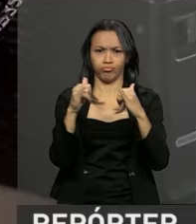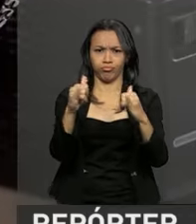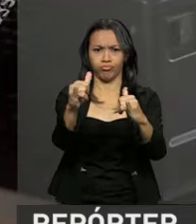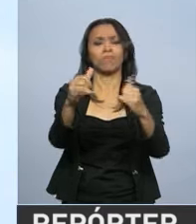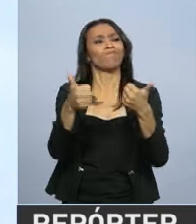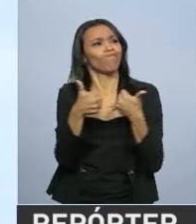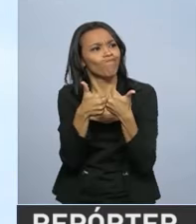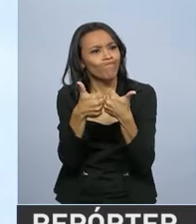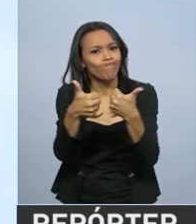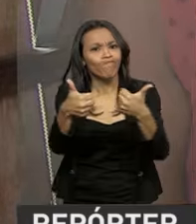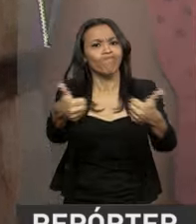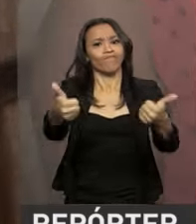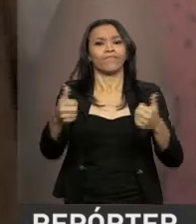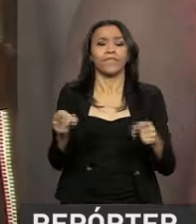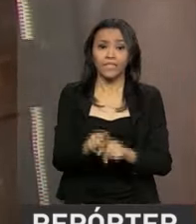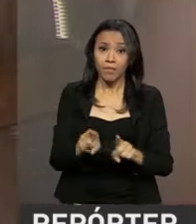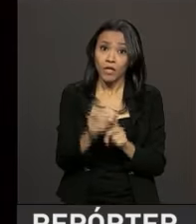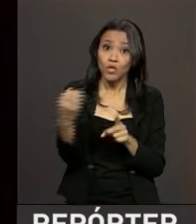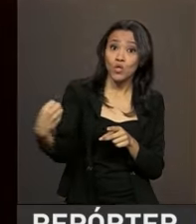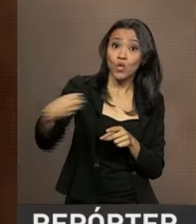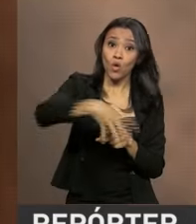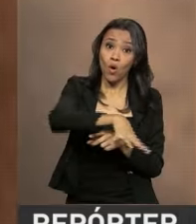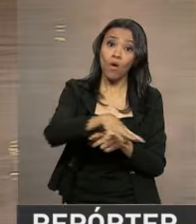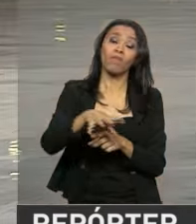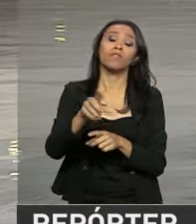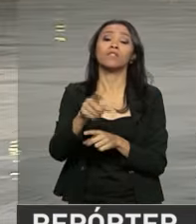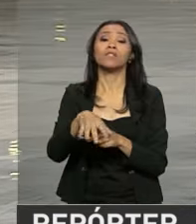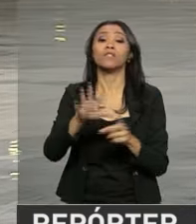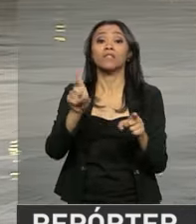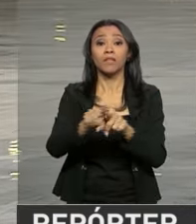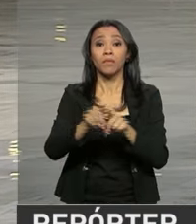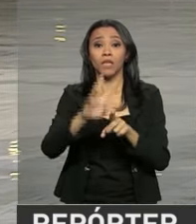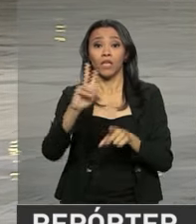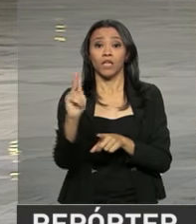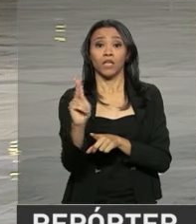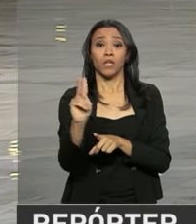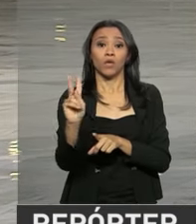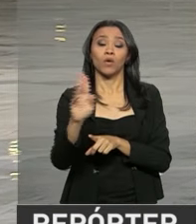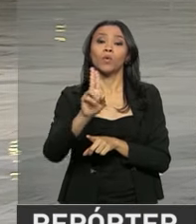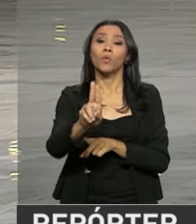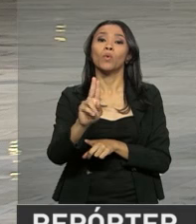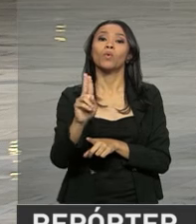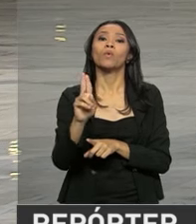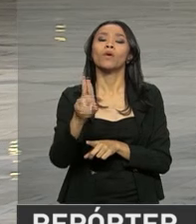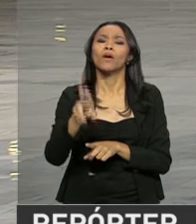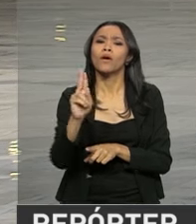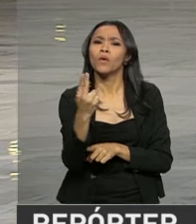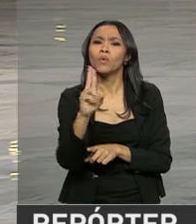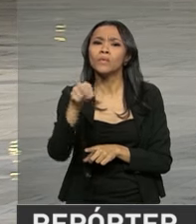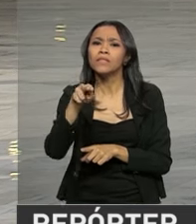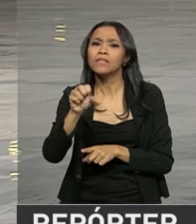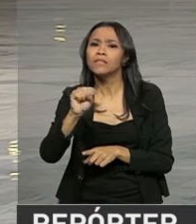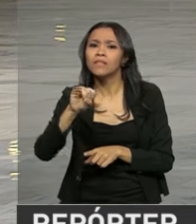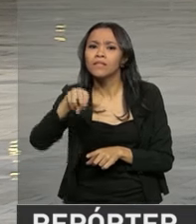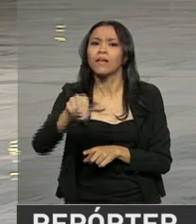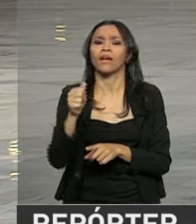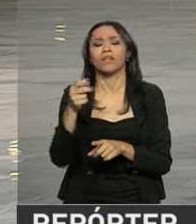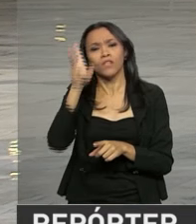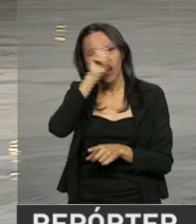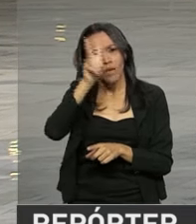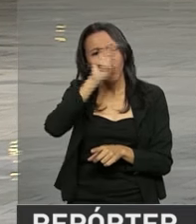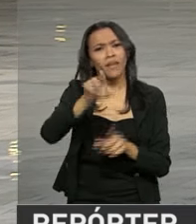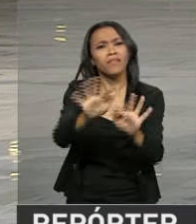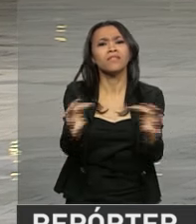na demanda, e ainda a adição de novas usinas ao sistema elétrico brasileiro. Só lembrando aí que o sistema de bandeiras tarifárias